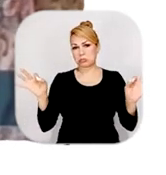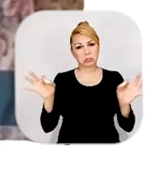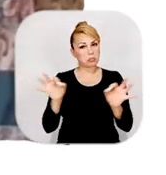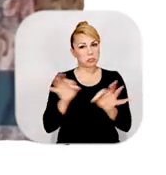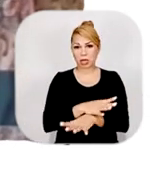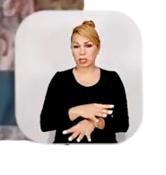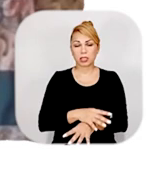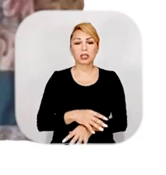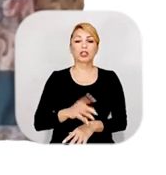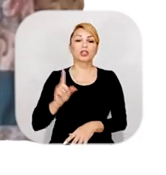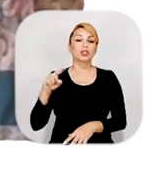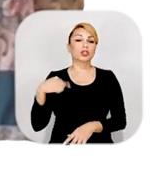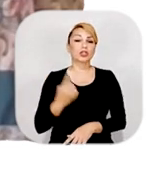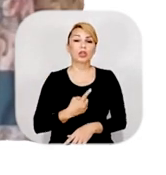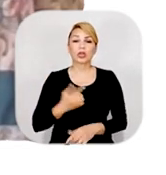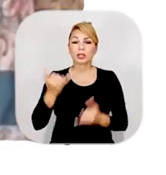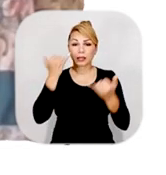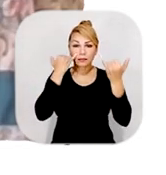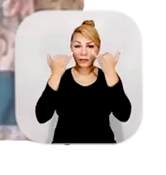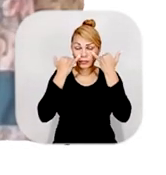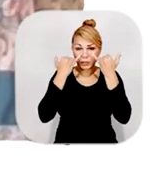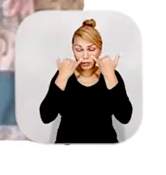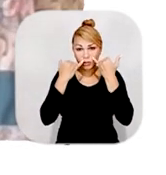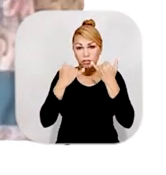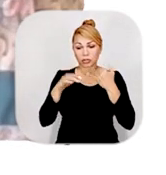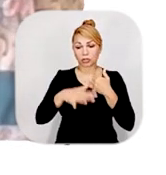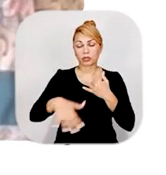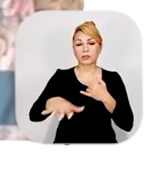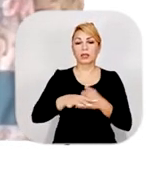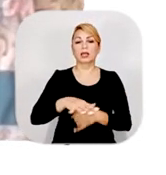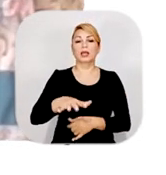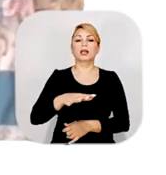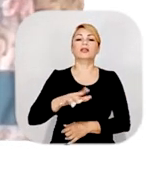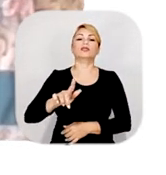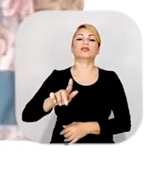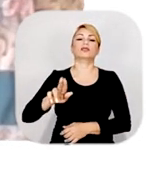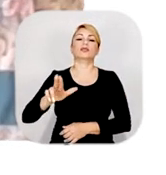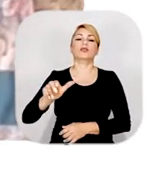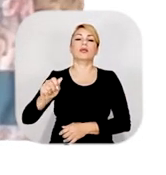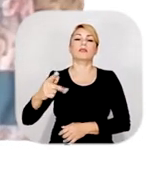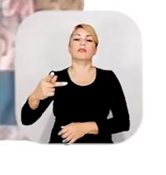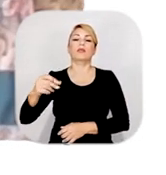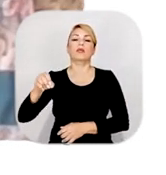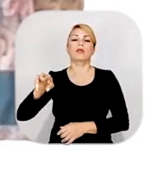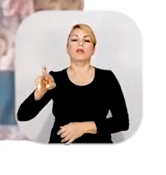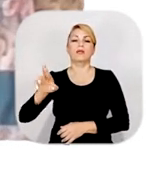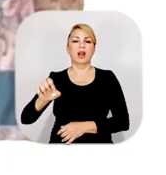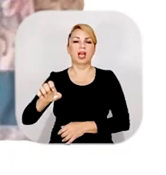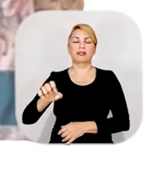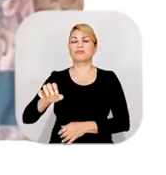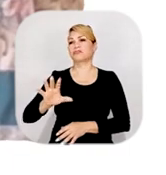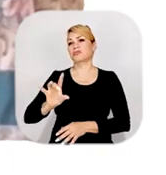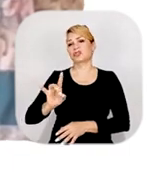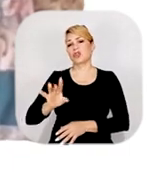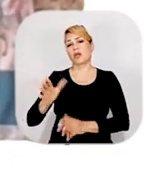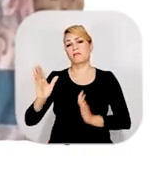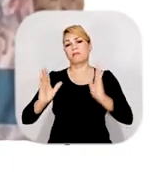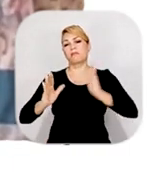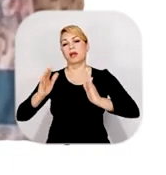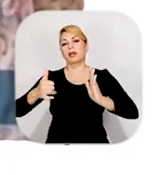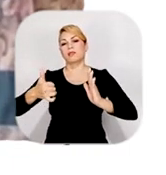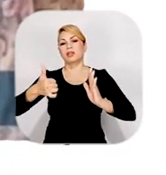região do Guaporé, até Snetlag foi lá em 1933, 34 espacialmente,